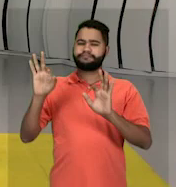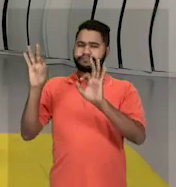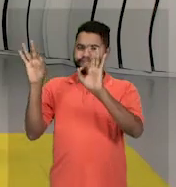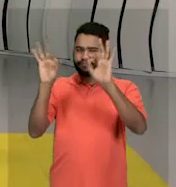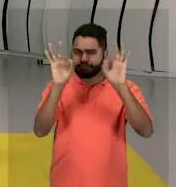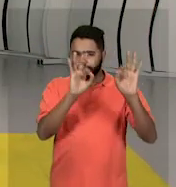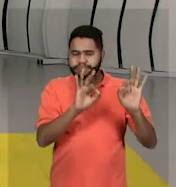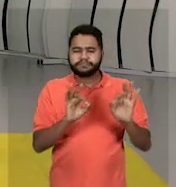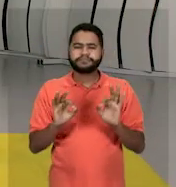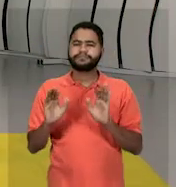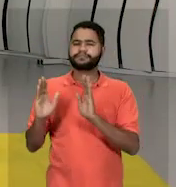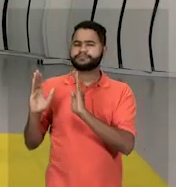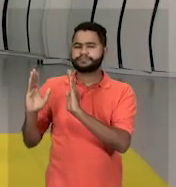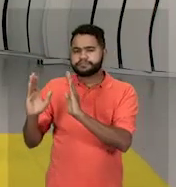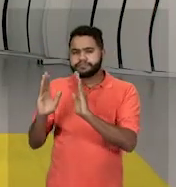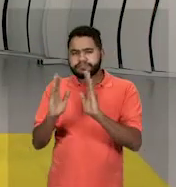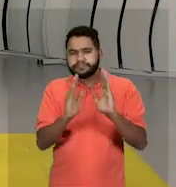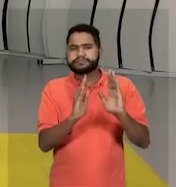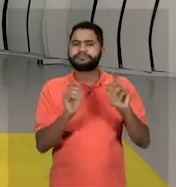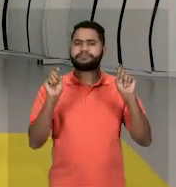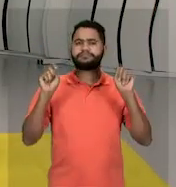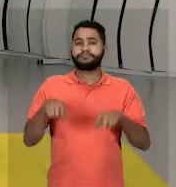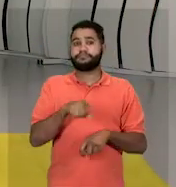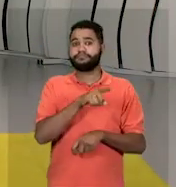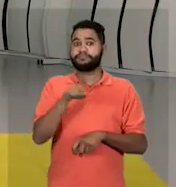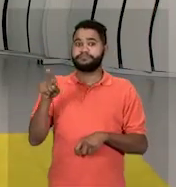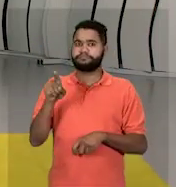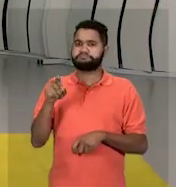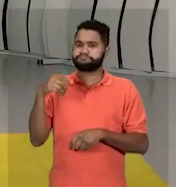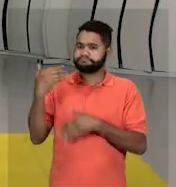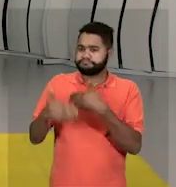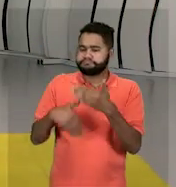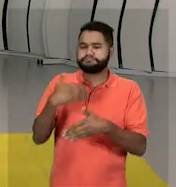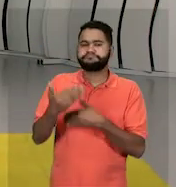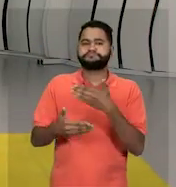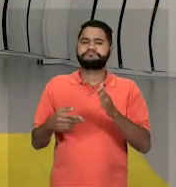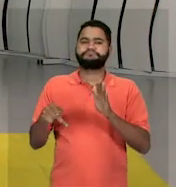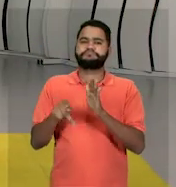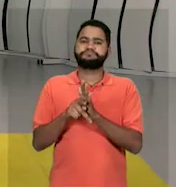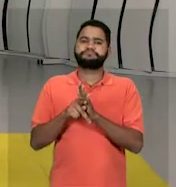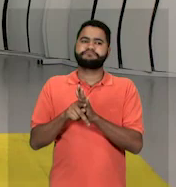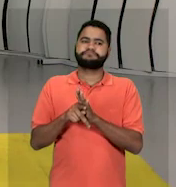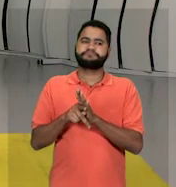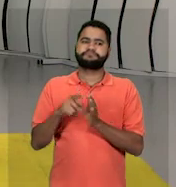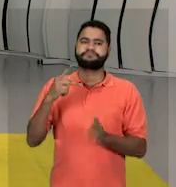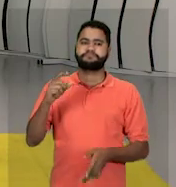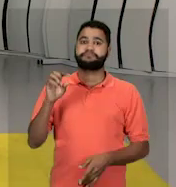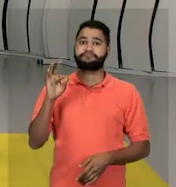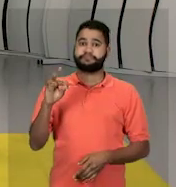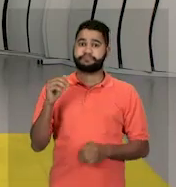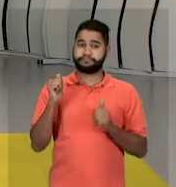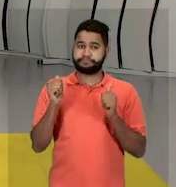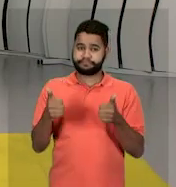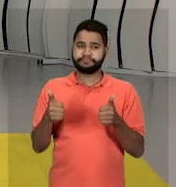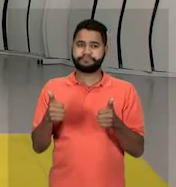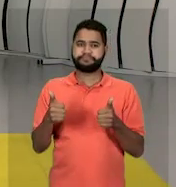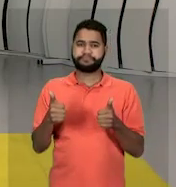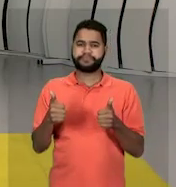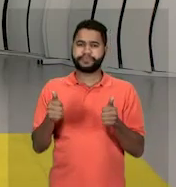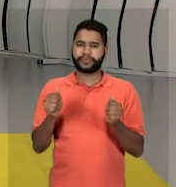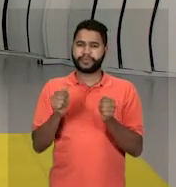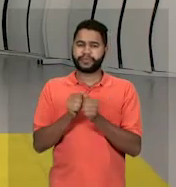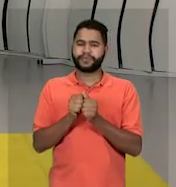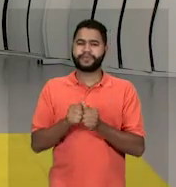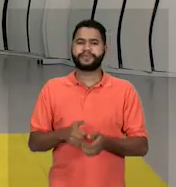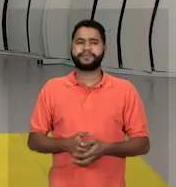organizada tudo que é possível que você tem um alto desempenho Nas questões presentes no pet beleza tão bons